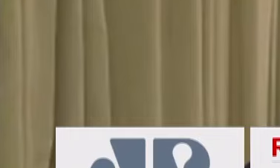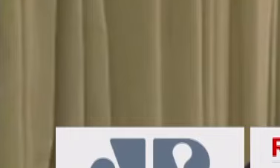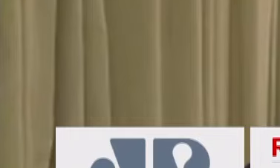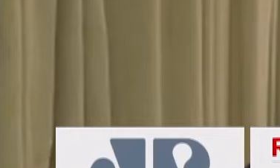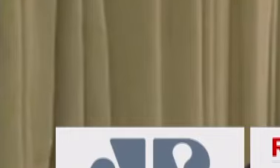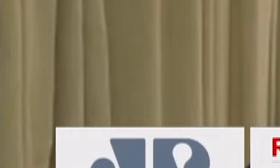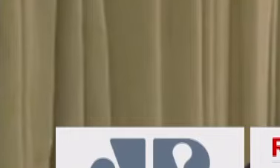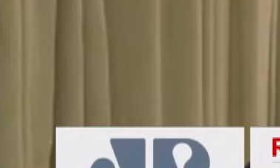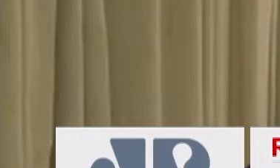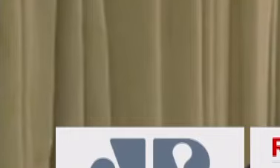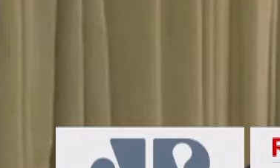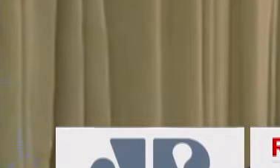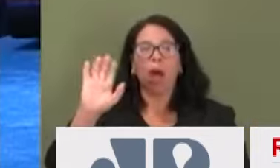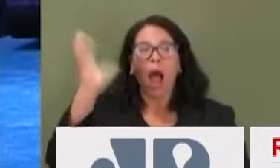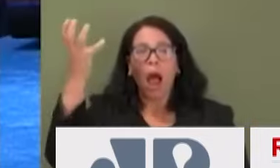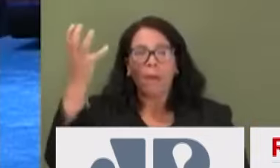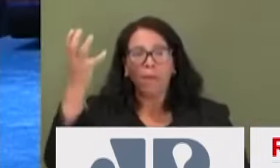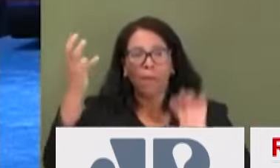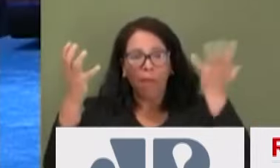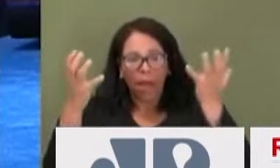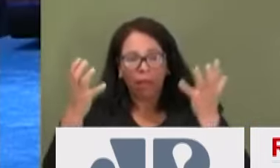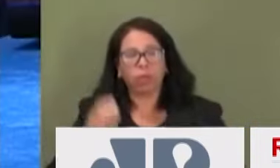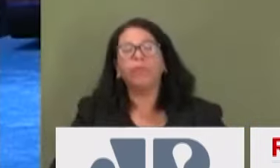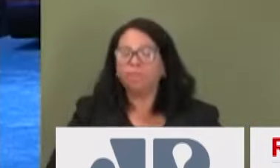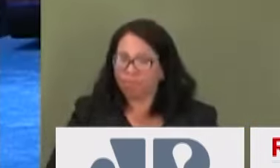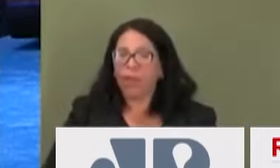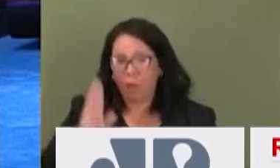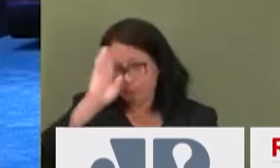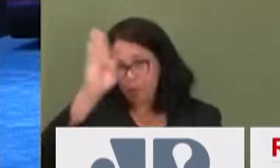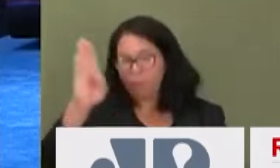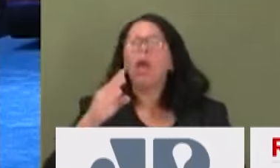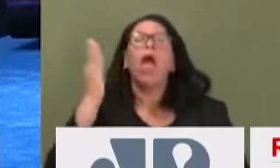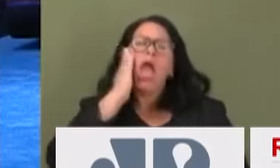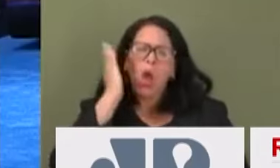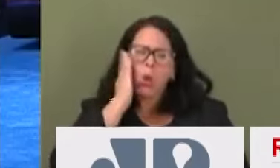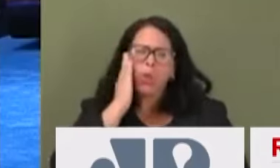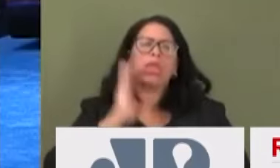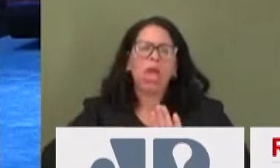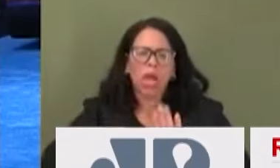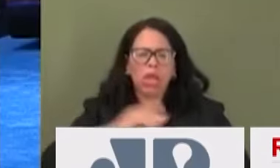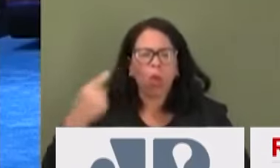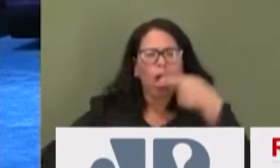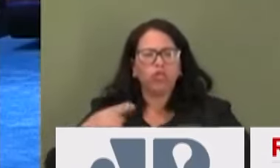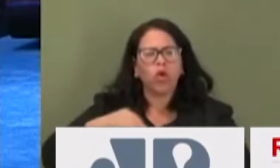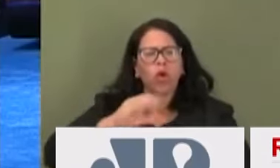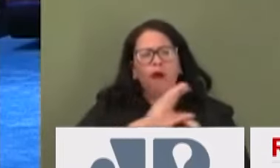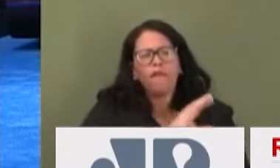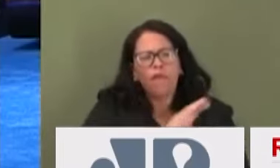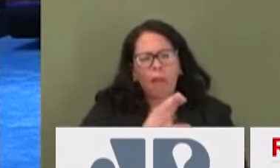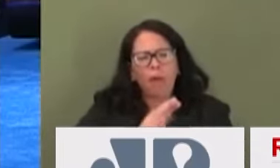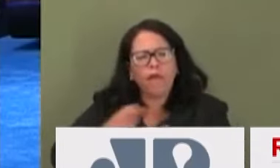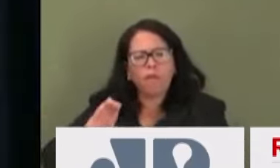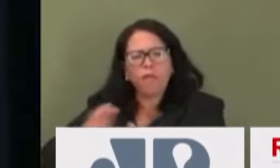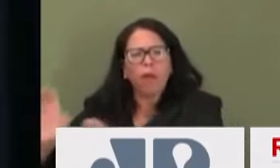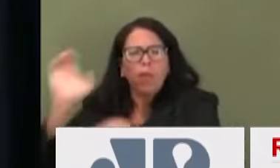não serão muitos ajustes a serem o grupo deve realizar quatro audiências públicas por semana e os parlamentares terão